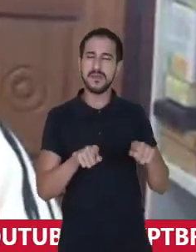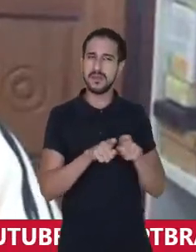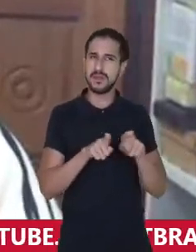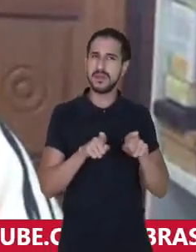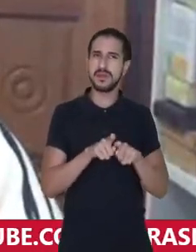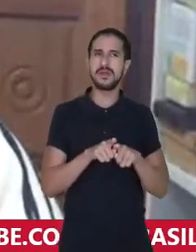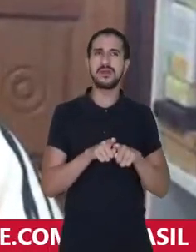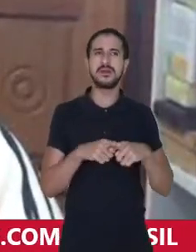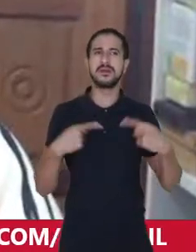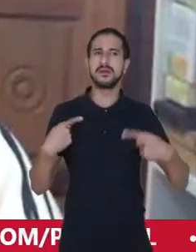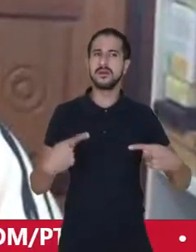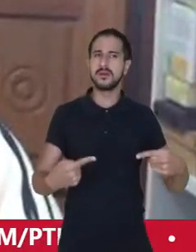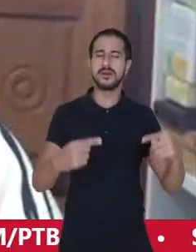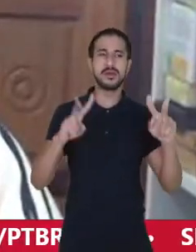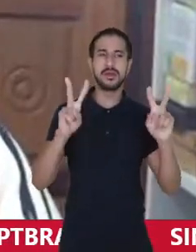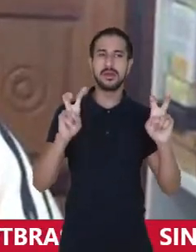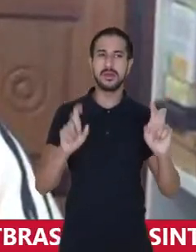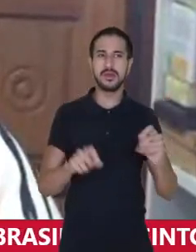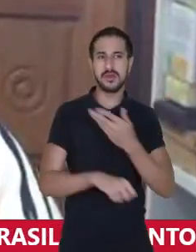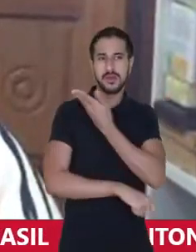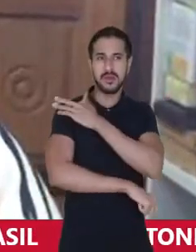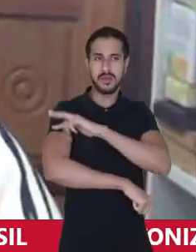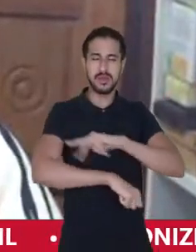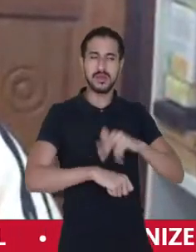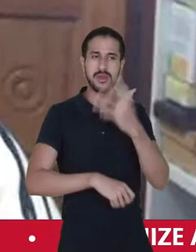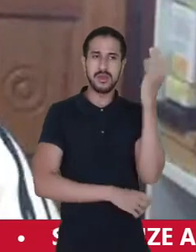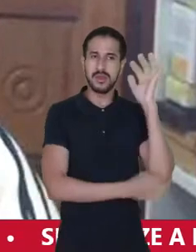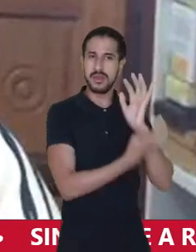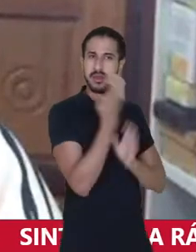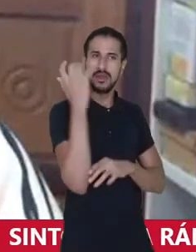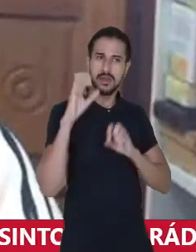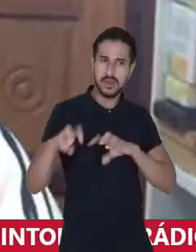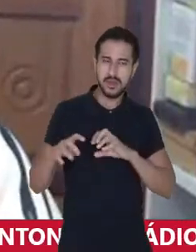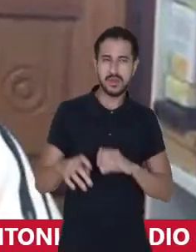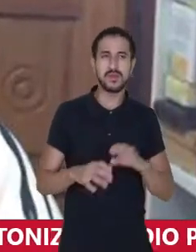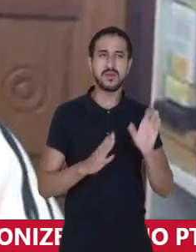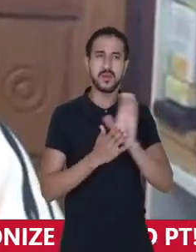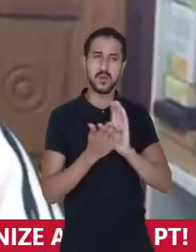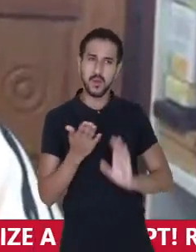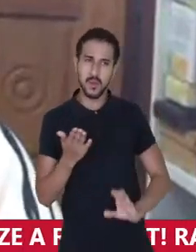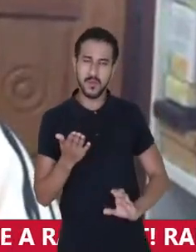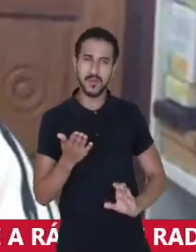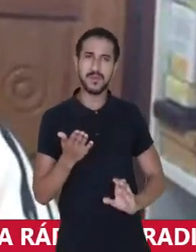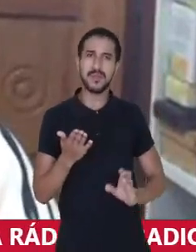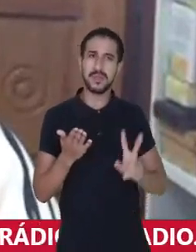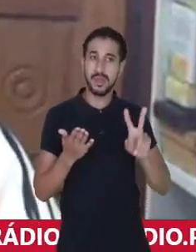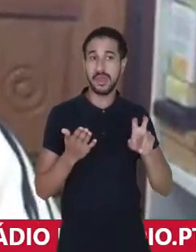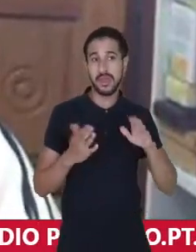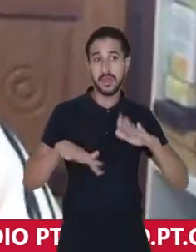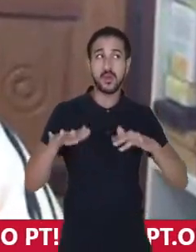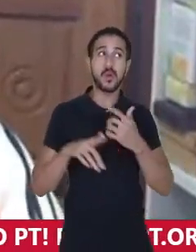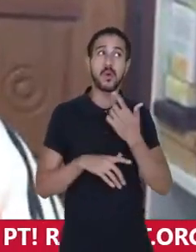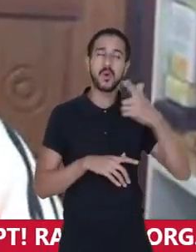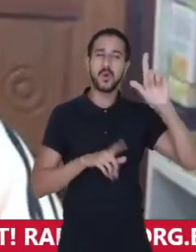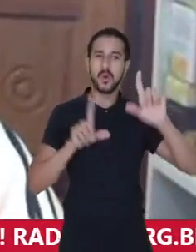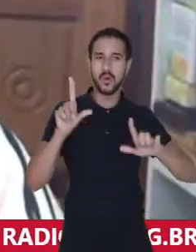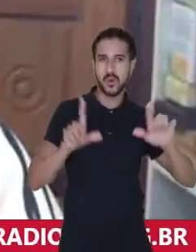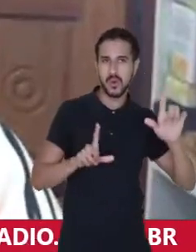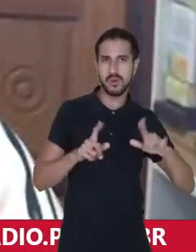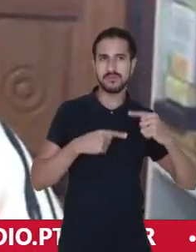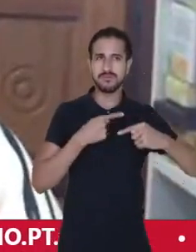tocar na questão do racismo ambiental, a educação, os currículos. Esse seria talvez um outro programa